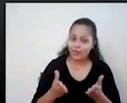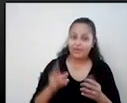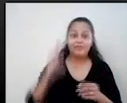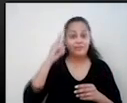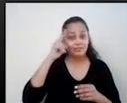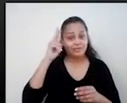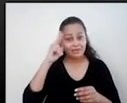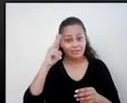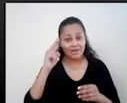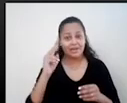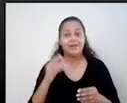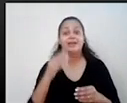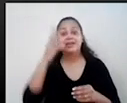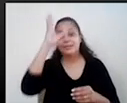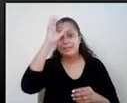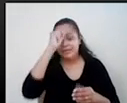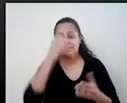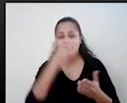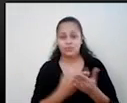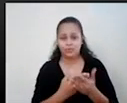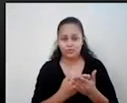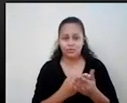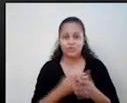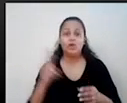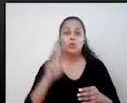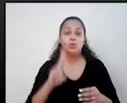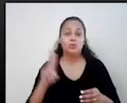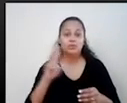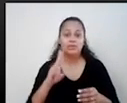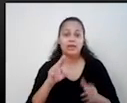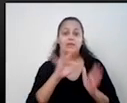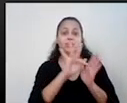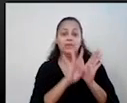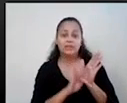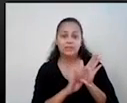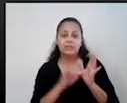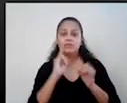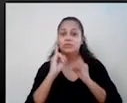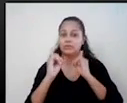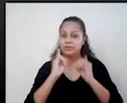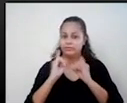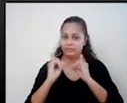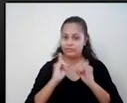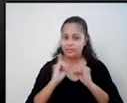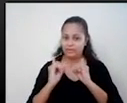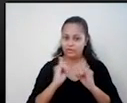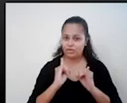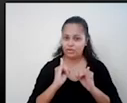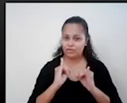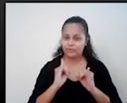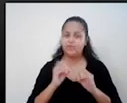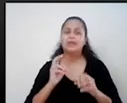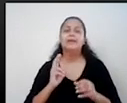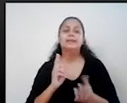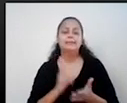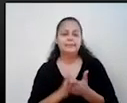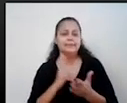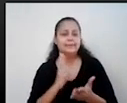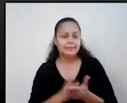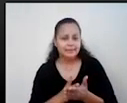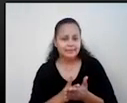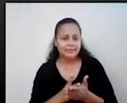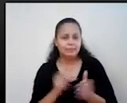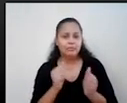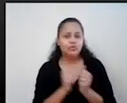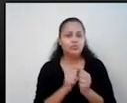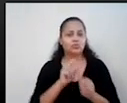hoje. Retomando então, ele é muito usado em textos informativos por deixá-los mais esclarecedores, é sempre associado a um nome,